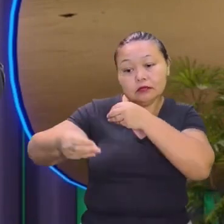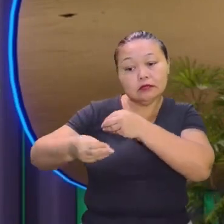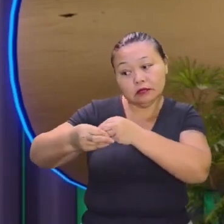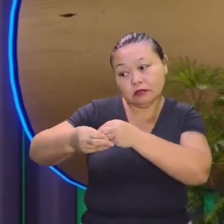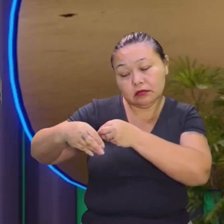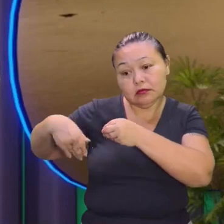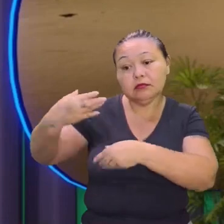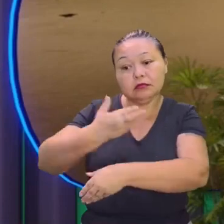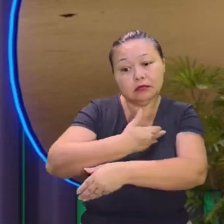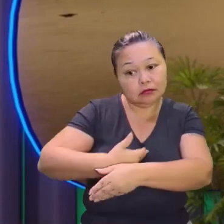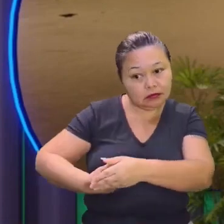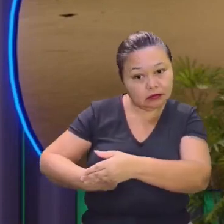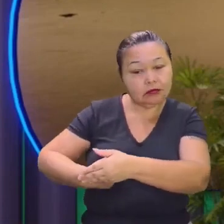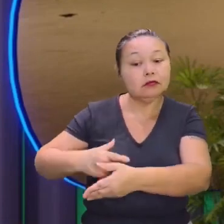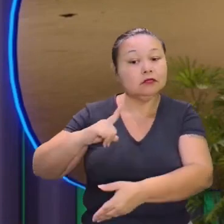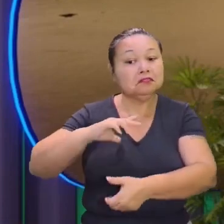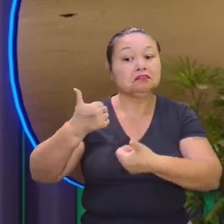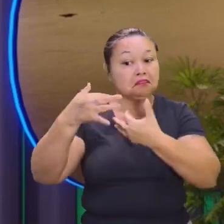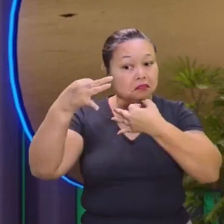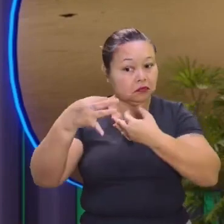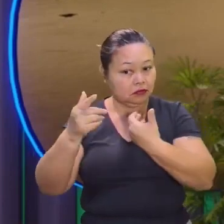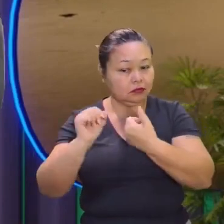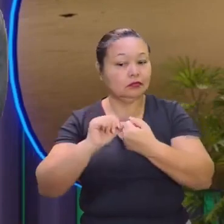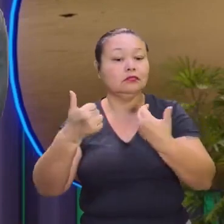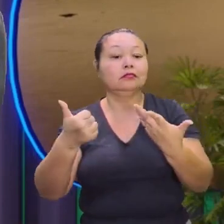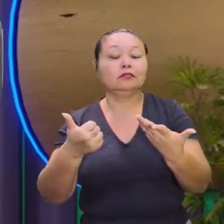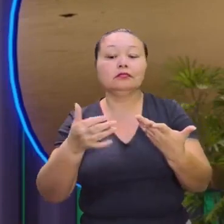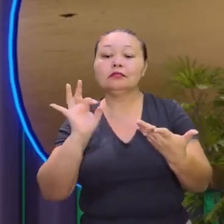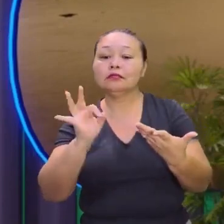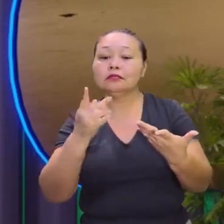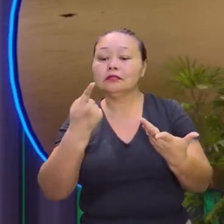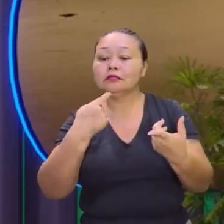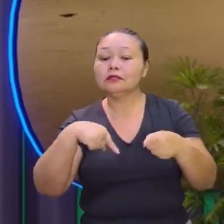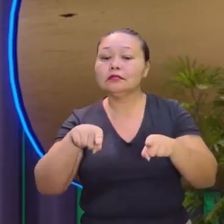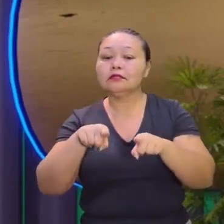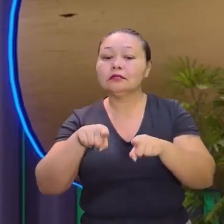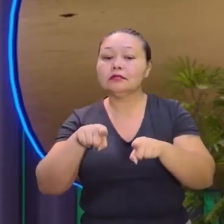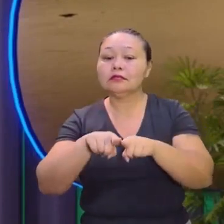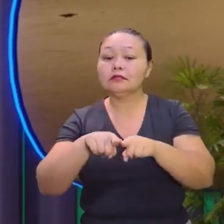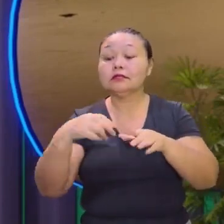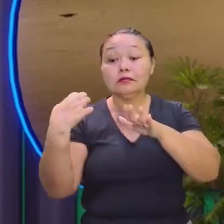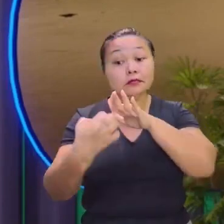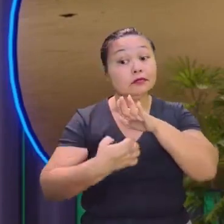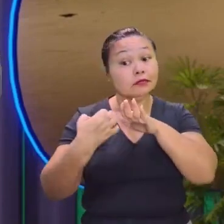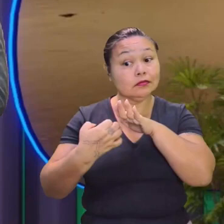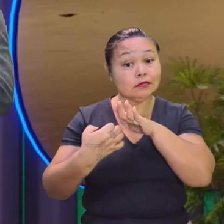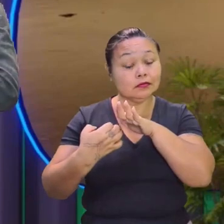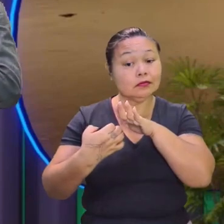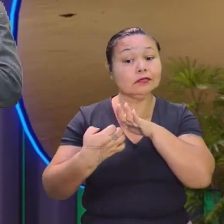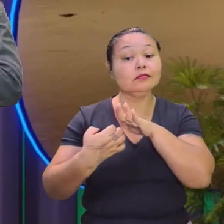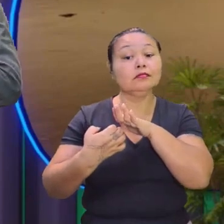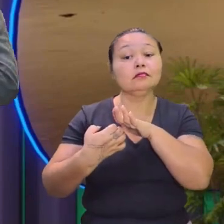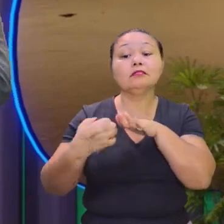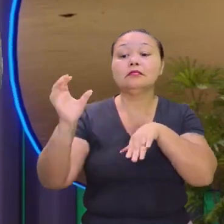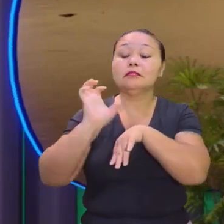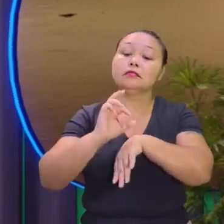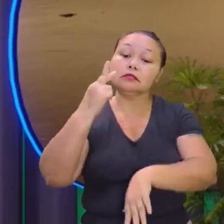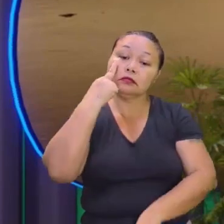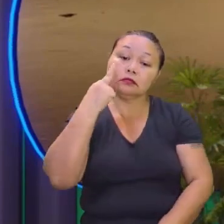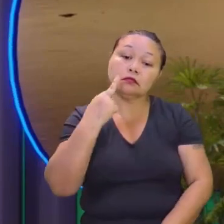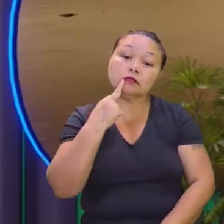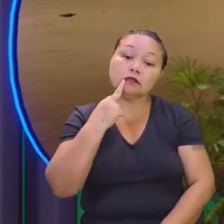Implementado nos últimos governos e está dando super certo. Com certeza. É isso. Falamos também da questão da indústria. A indústria em